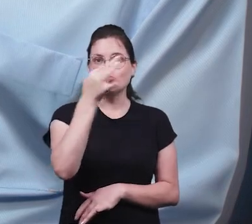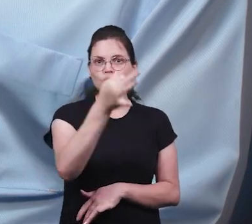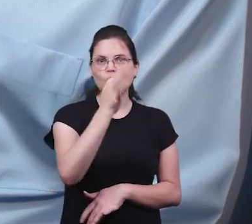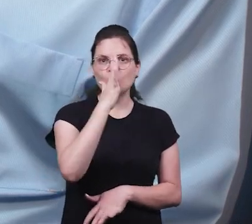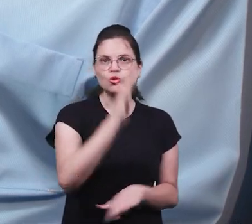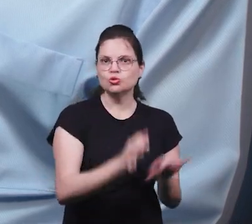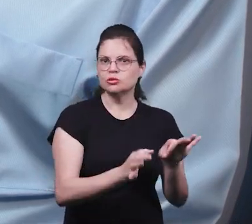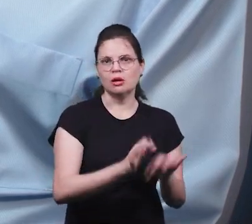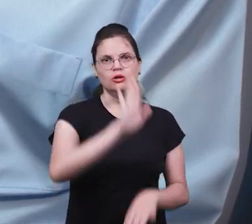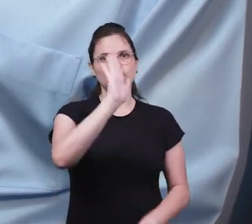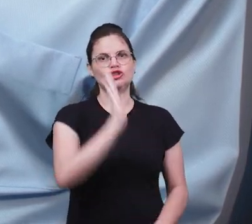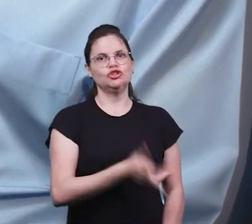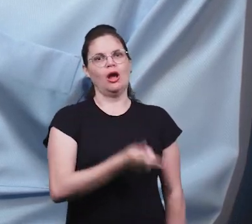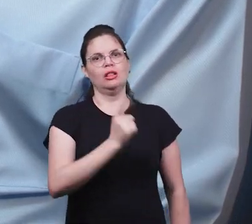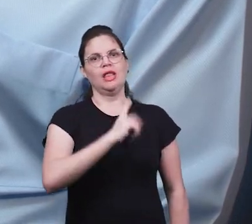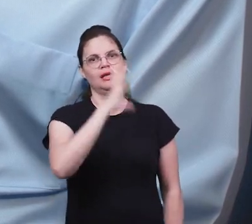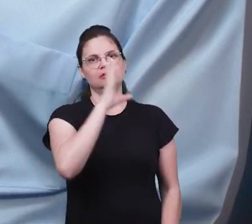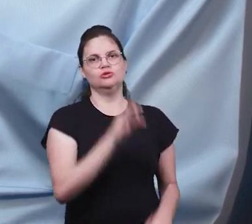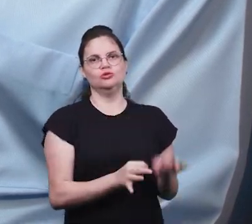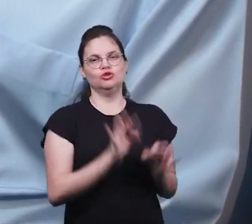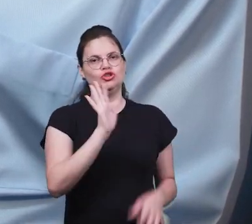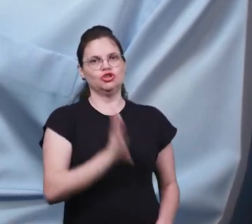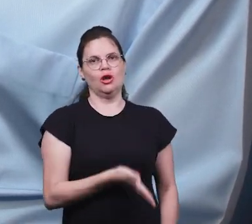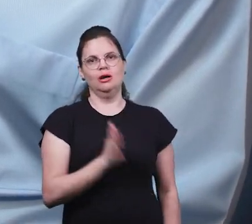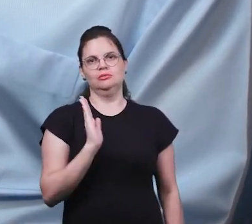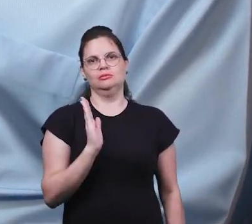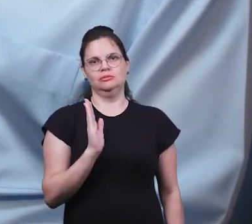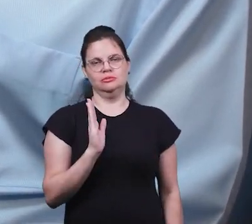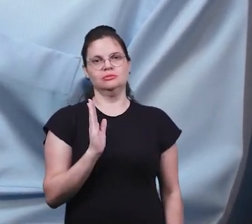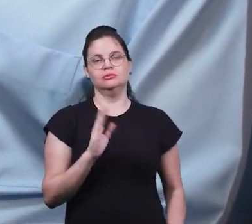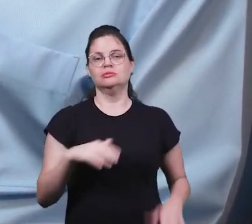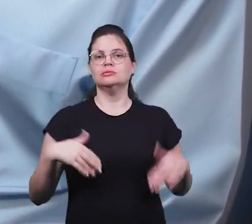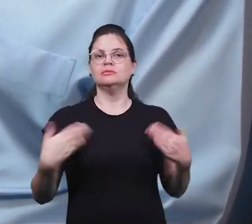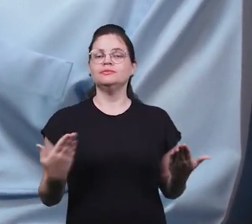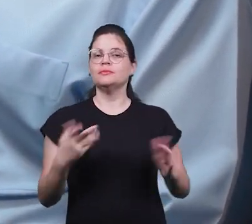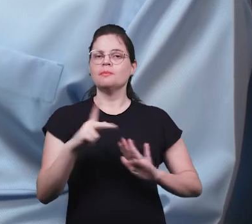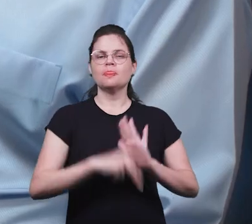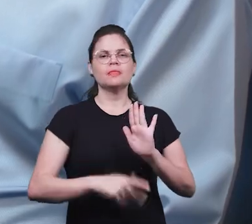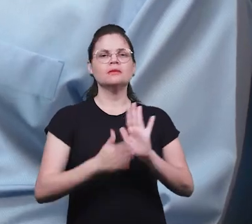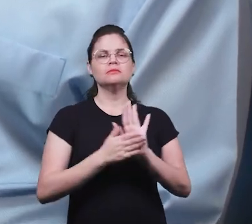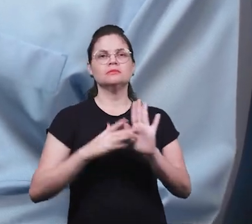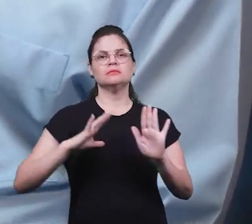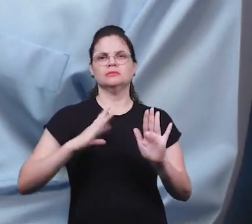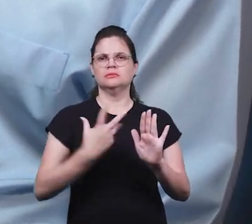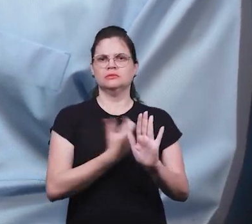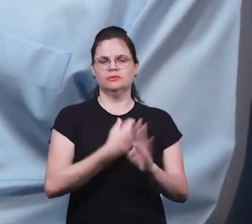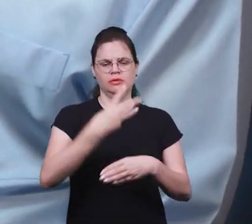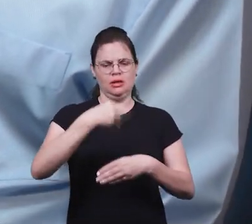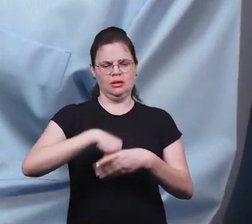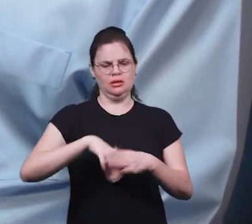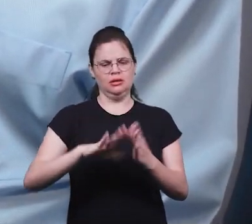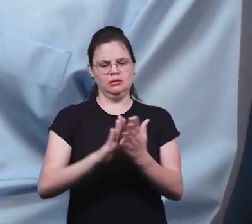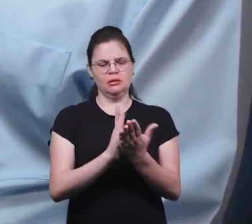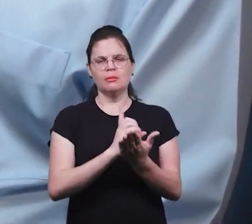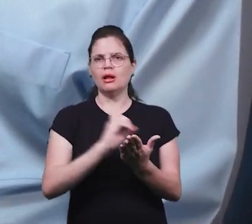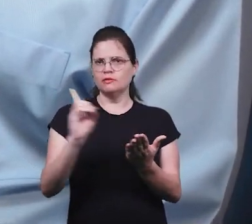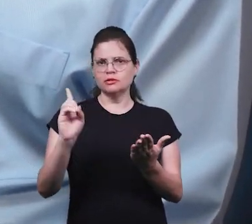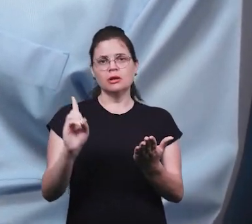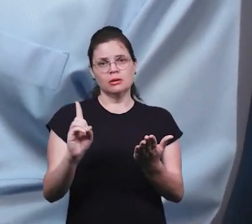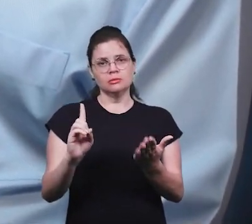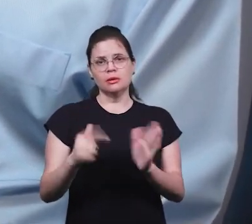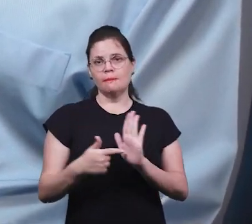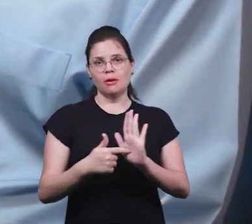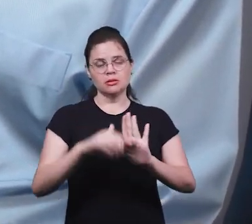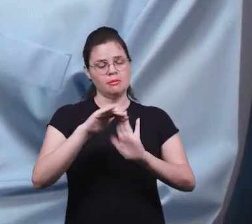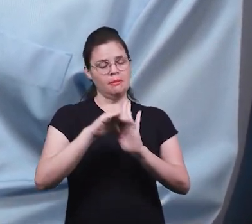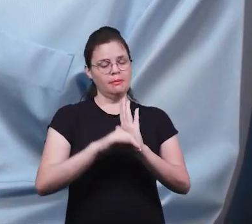Então a palavra de Deus, na verdade a salvação do homem, ela está na palavra de Deus. Naquilo que Deus